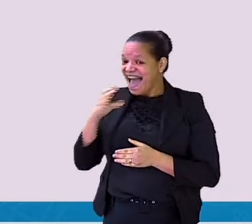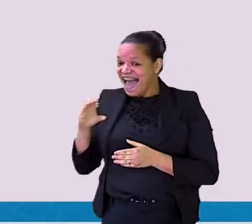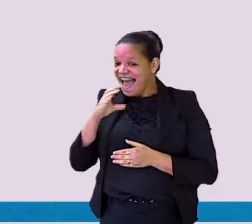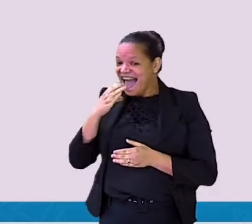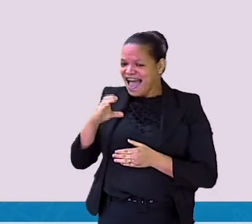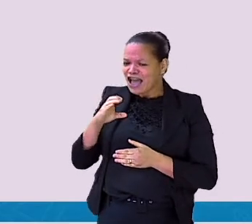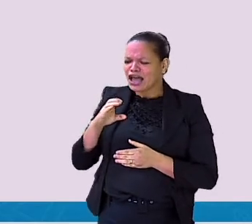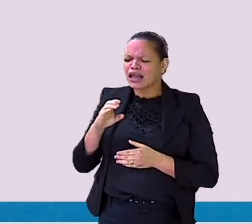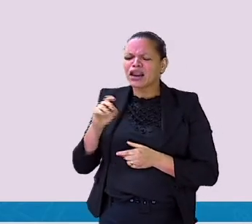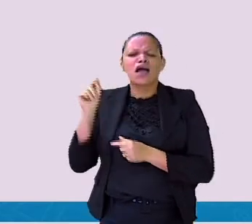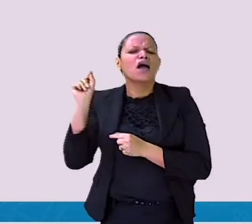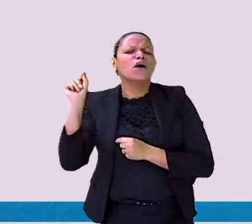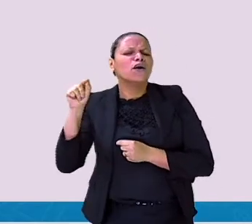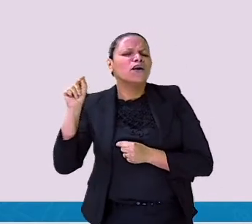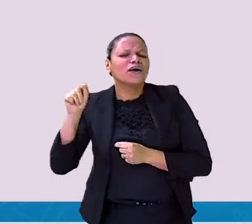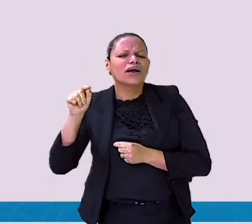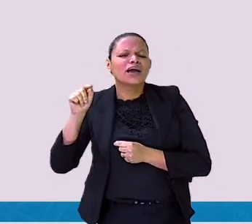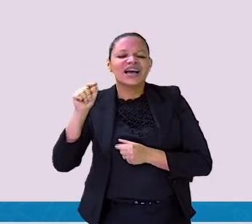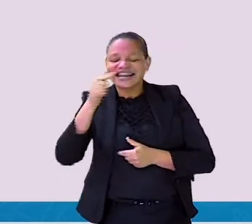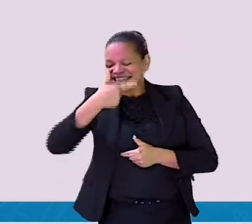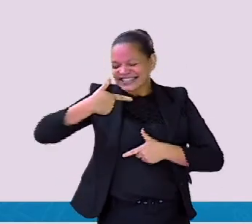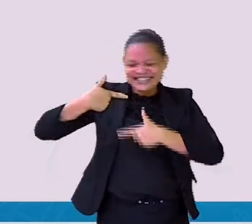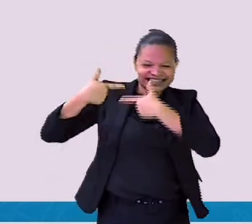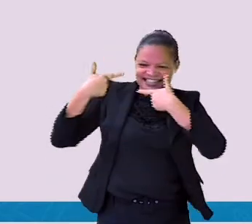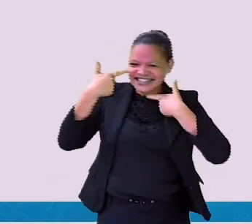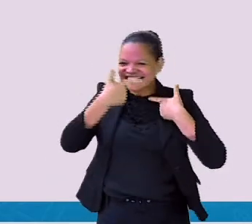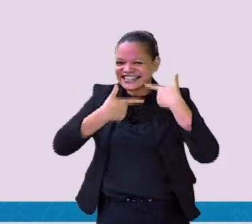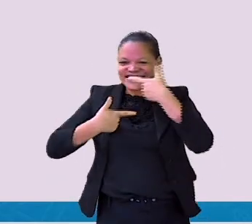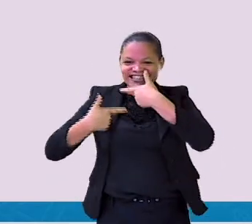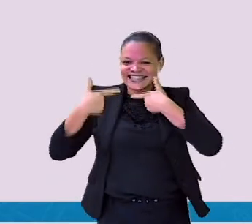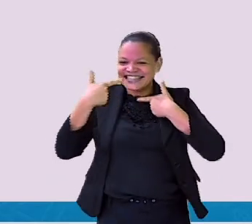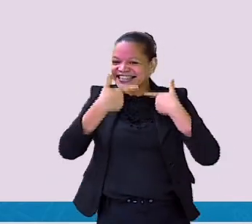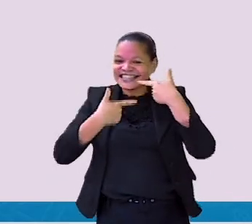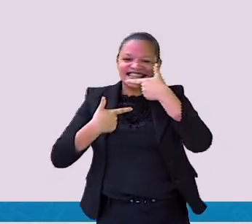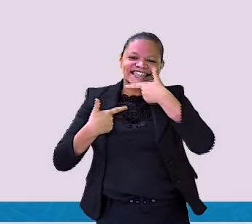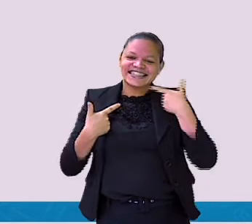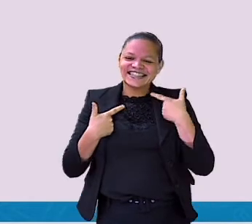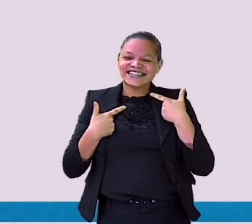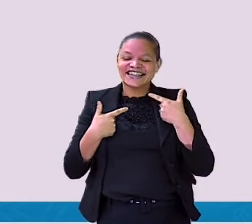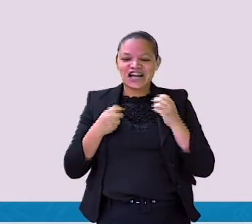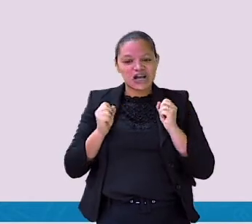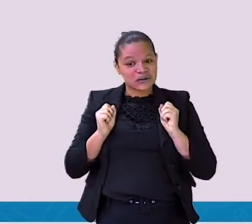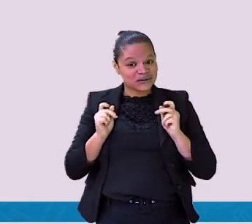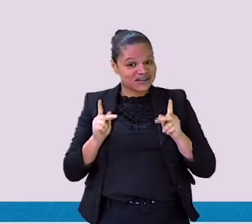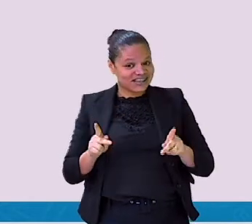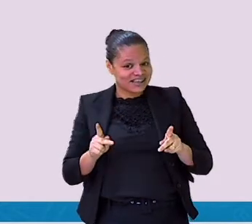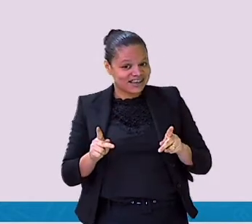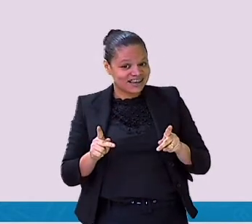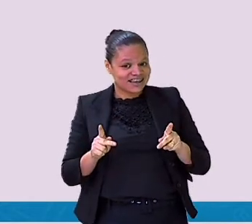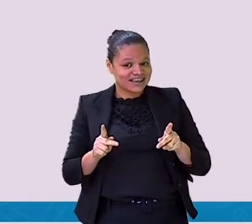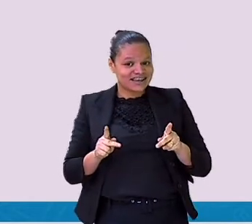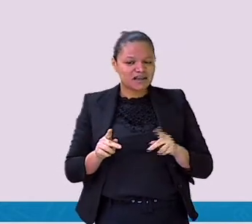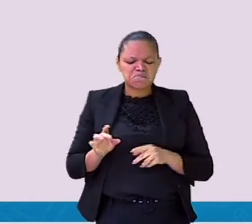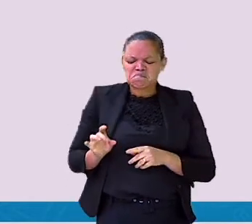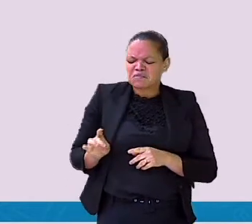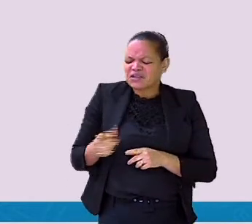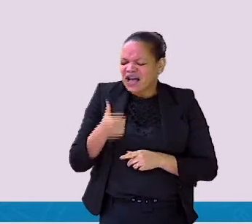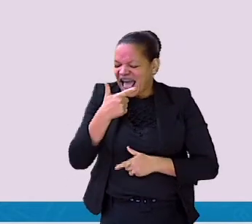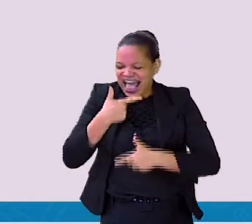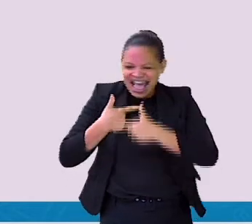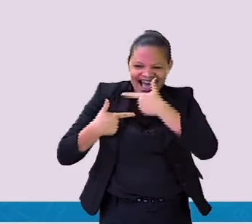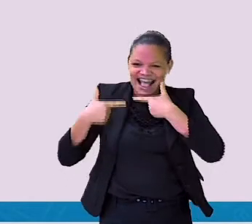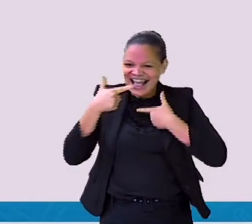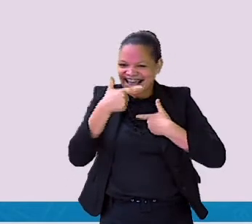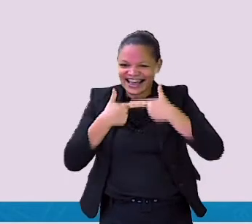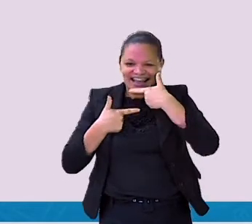que sobrou o risonha. Que a hiena lá só sabia ficar rindo,